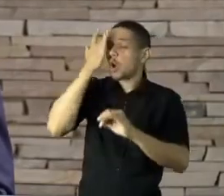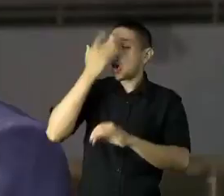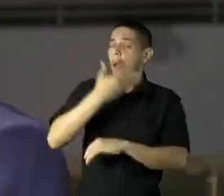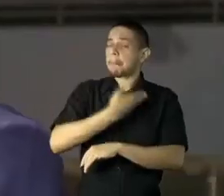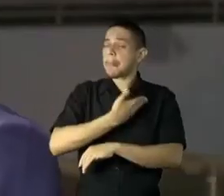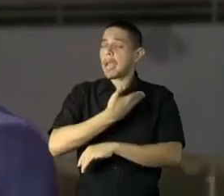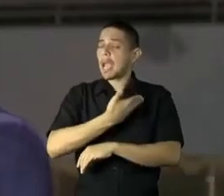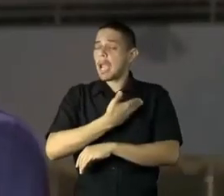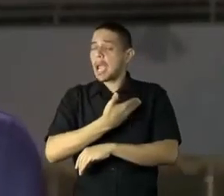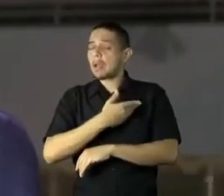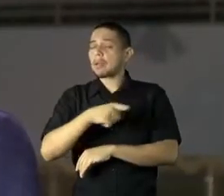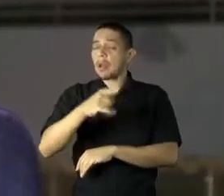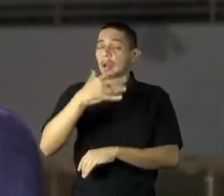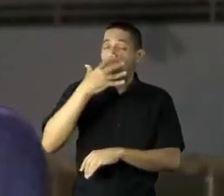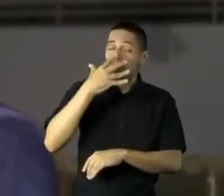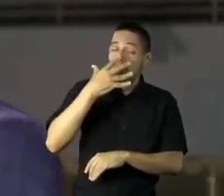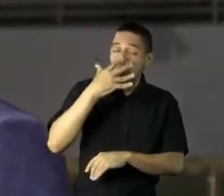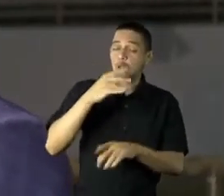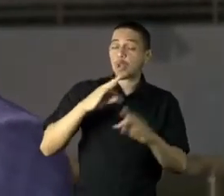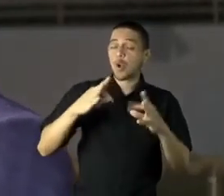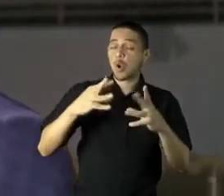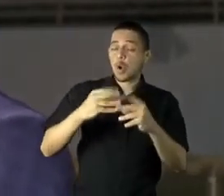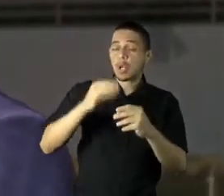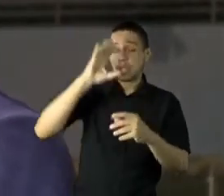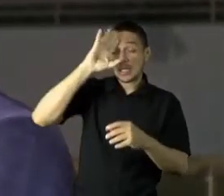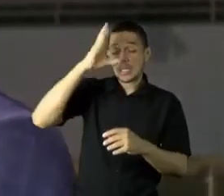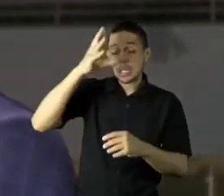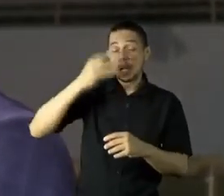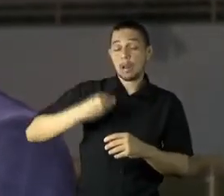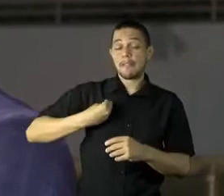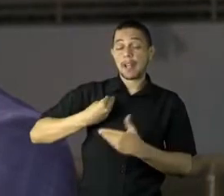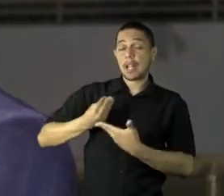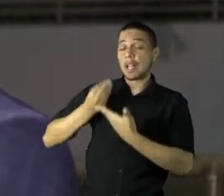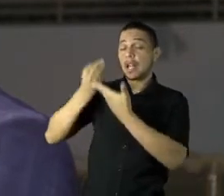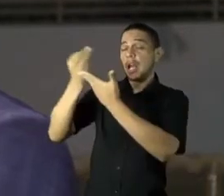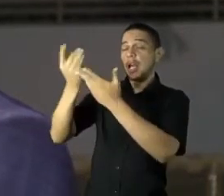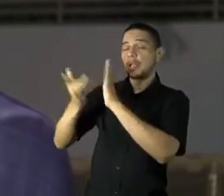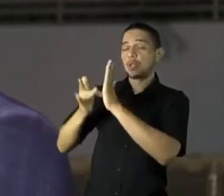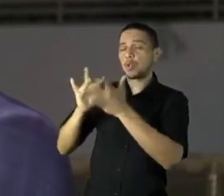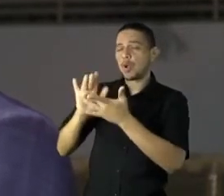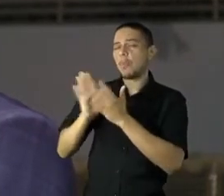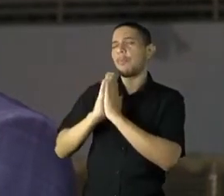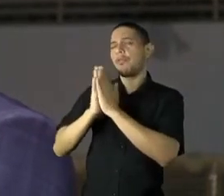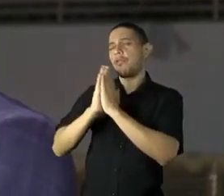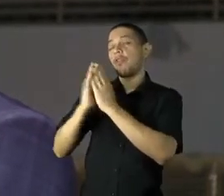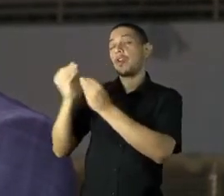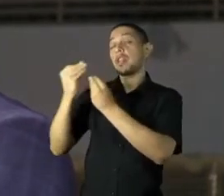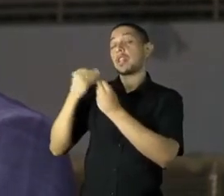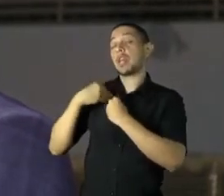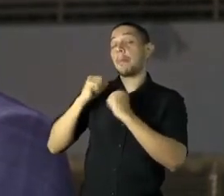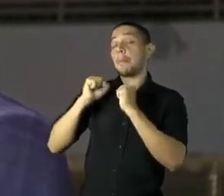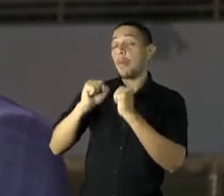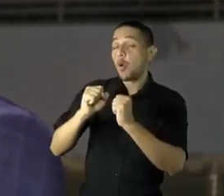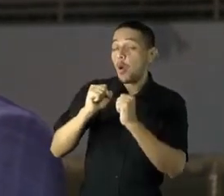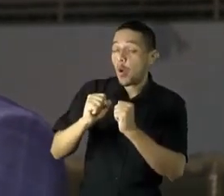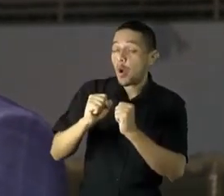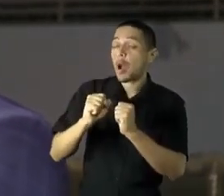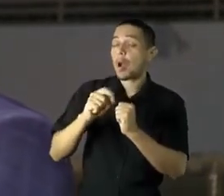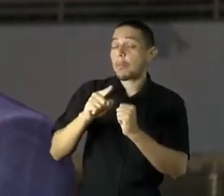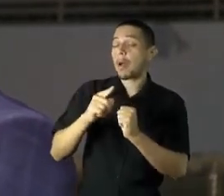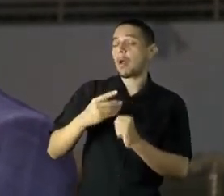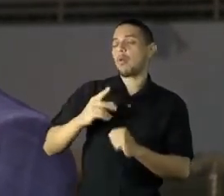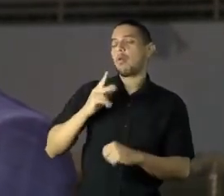decidiram entregar à Vida a Jesus Cristo concede visual Deus o poder para viverem uma vida de